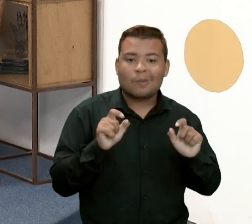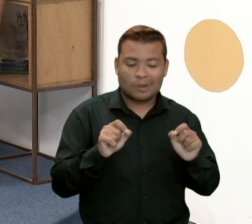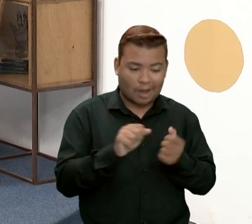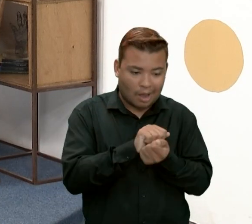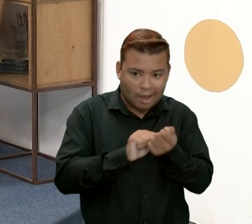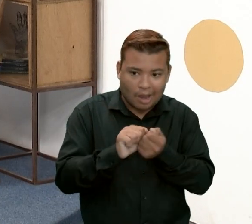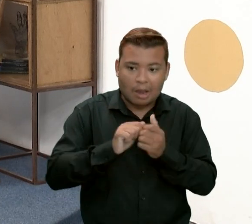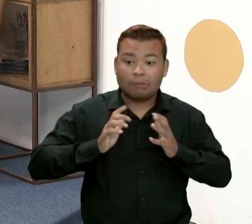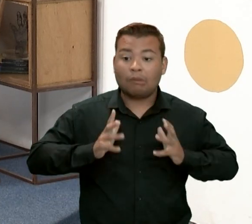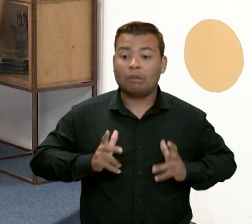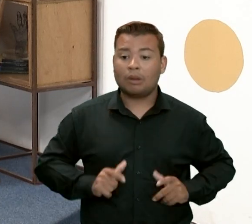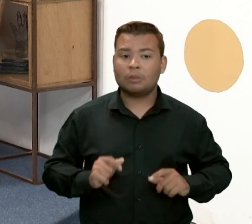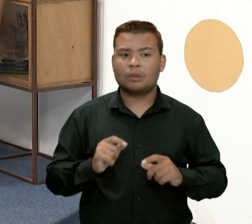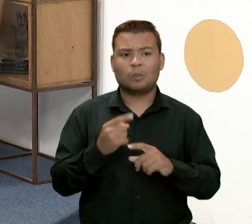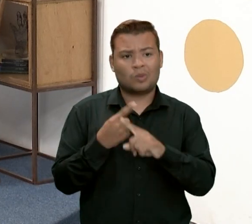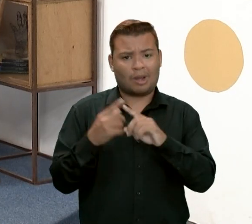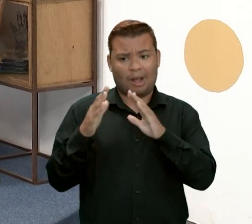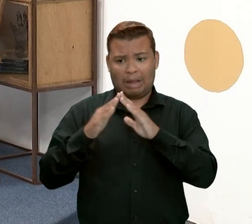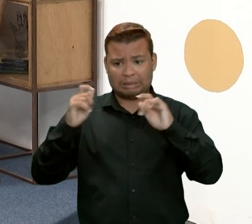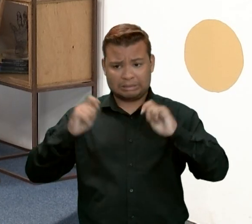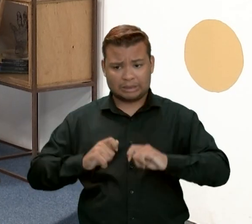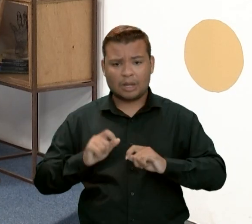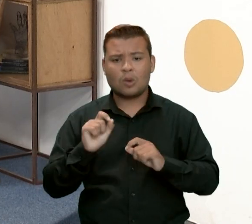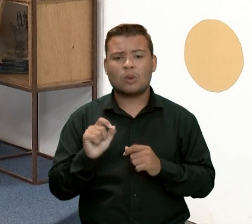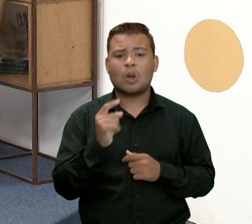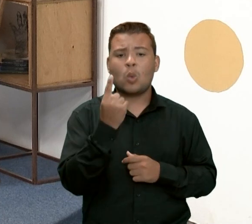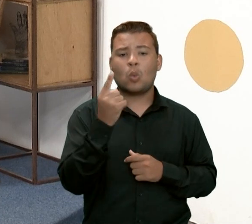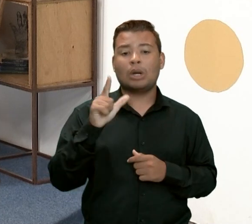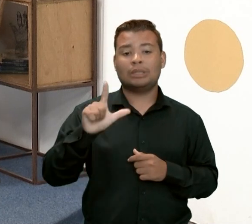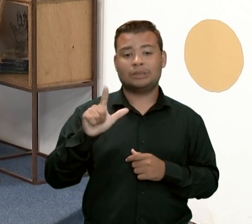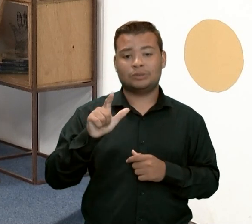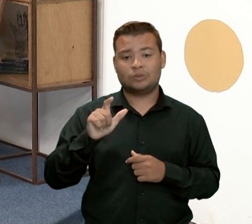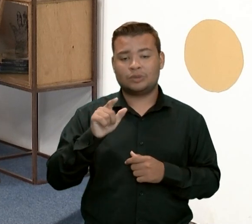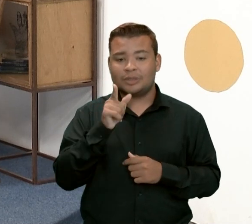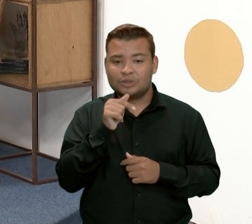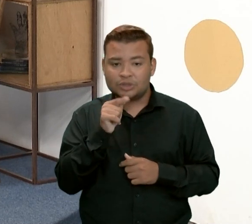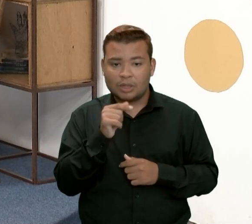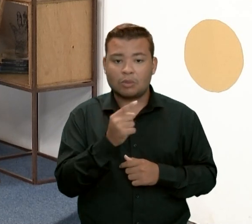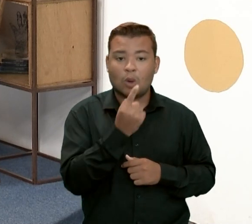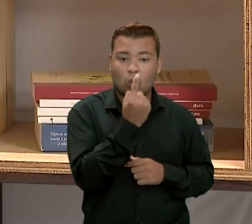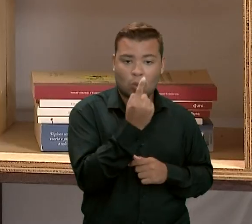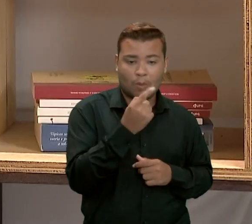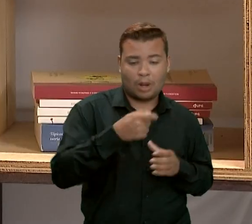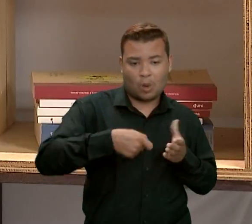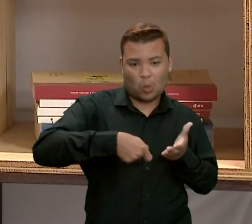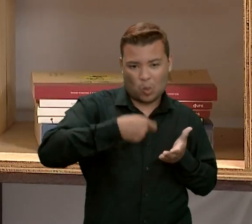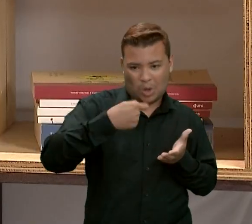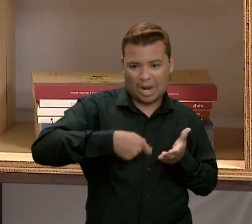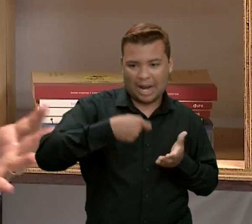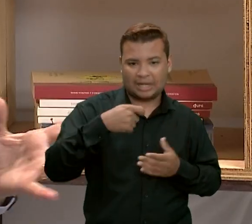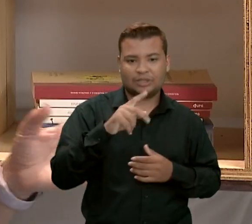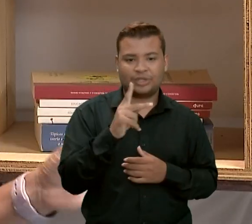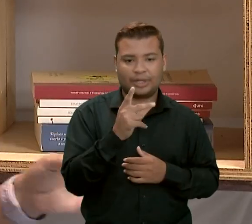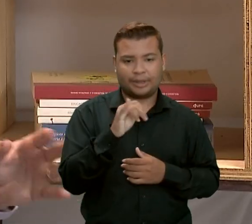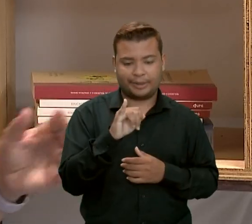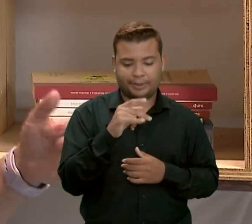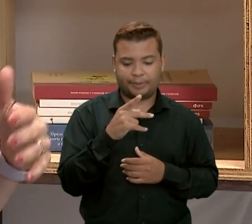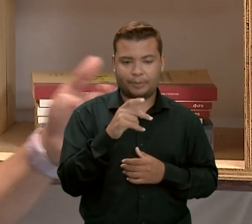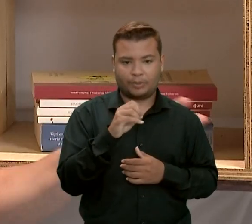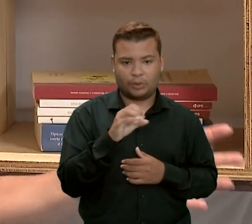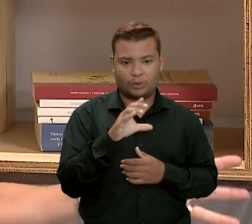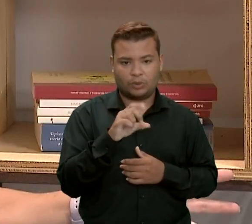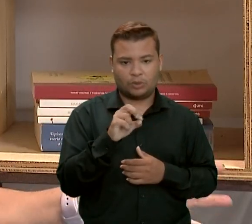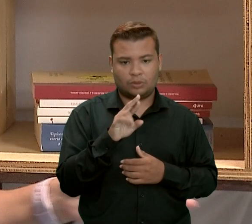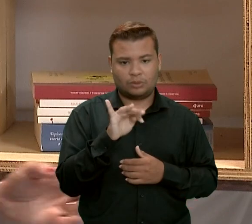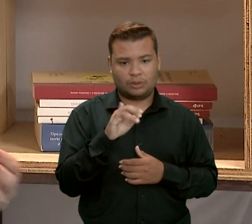mundo pode fazer em casa. Então, 1 litro de água, uma colher ali de hipoclorito, né, que a gente tem aí, que utiliza